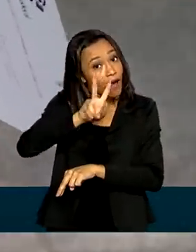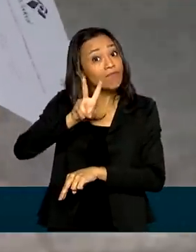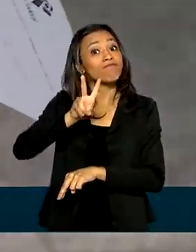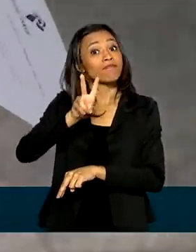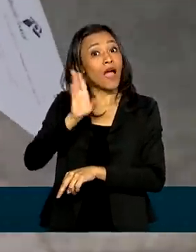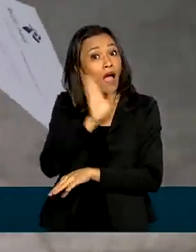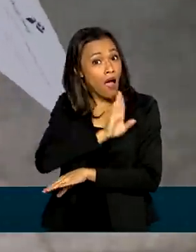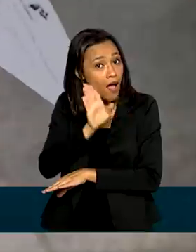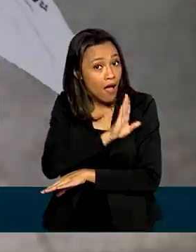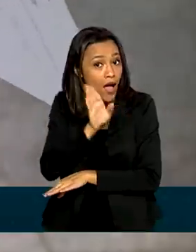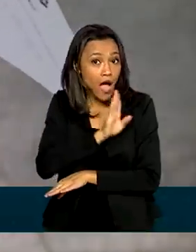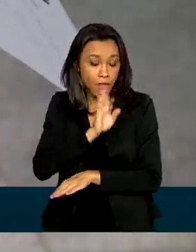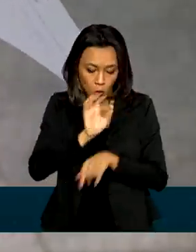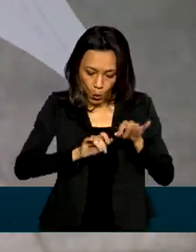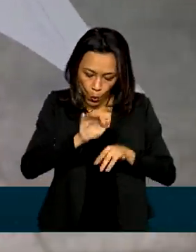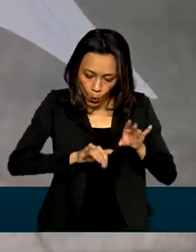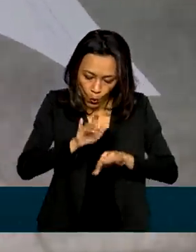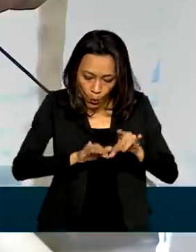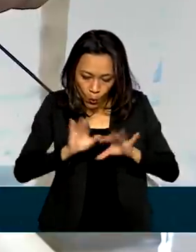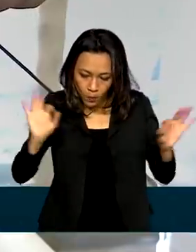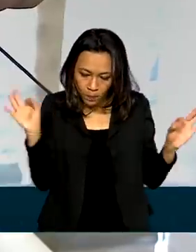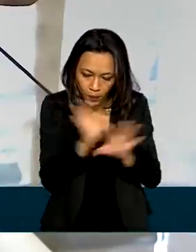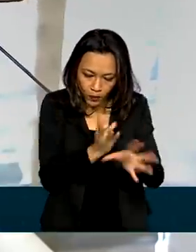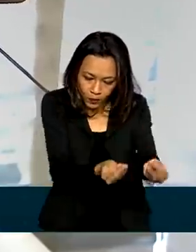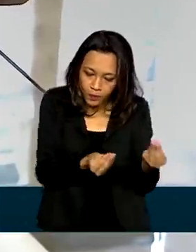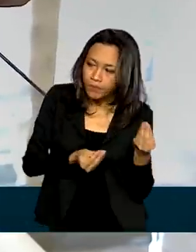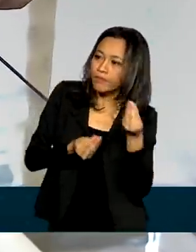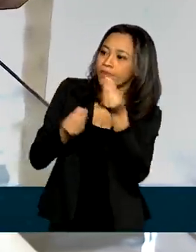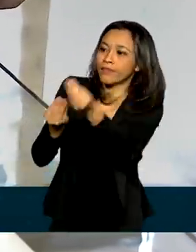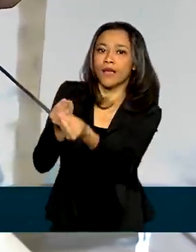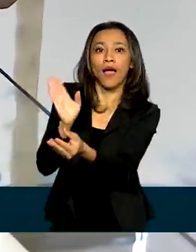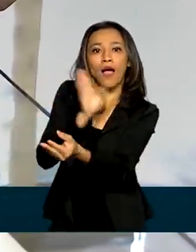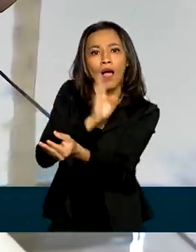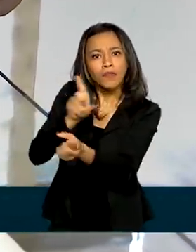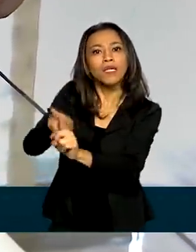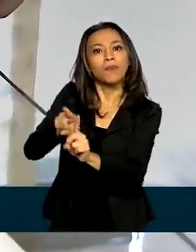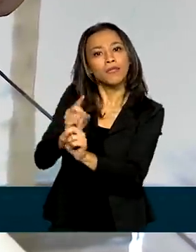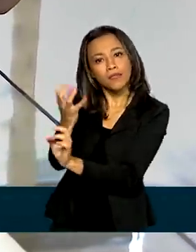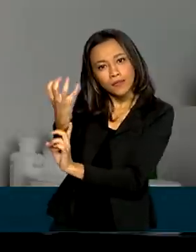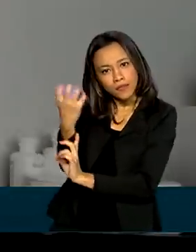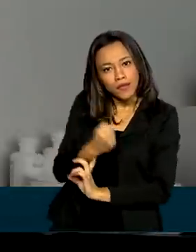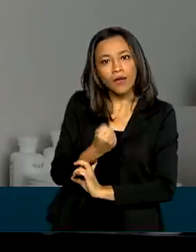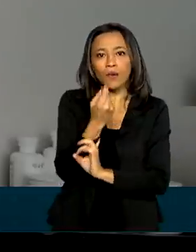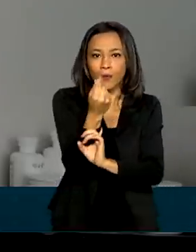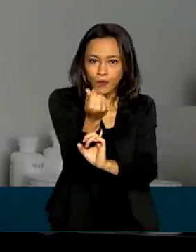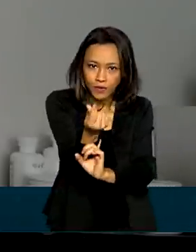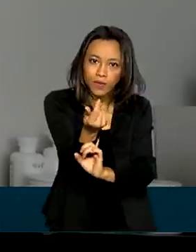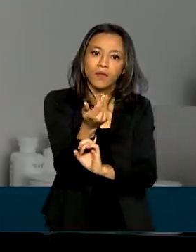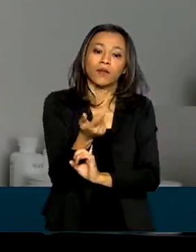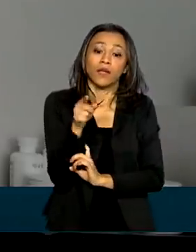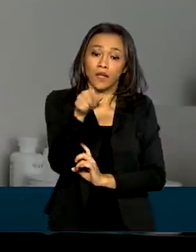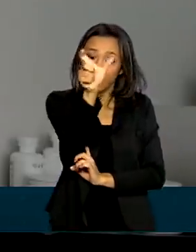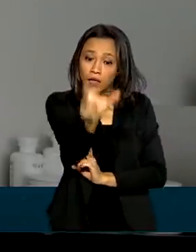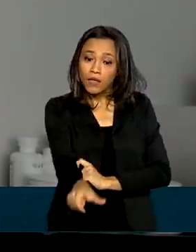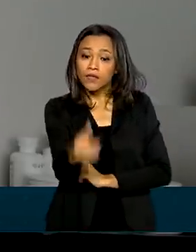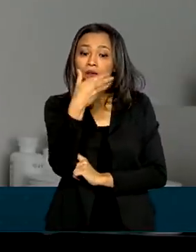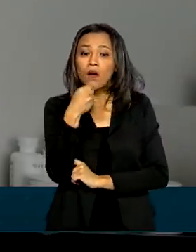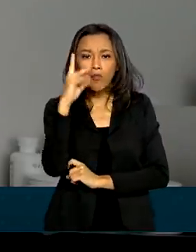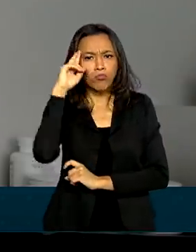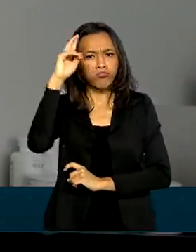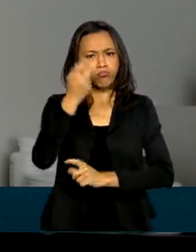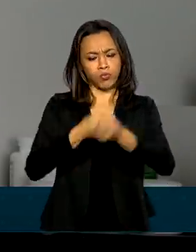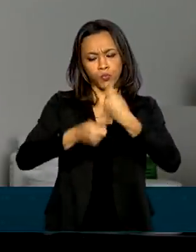quanto mais rápido for a entrega, mais rápido será a restituição. Esse microempresário